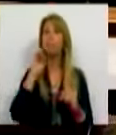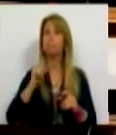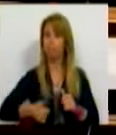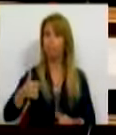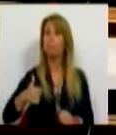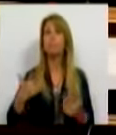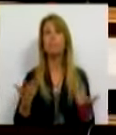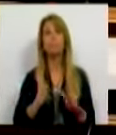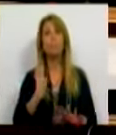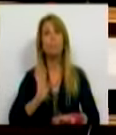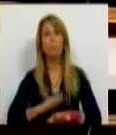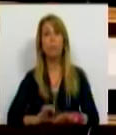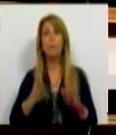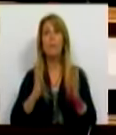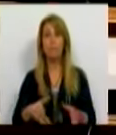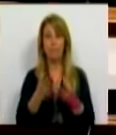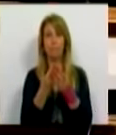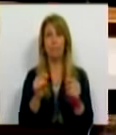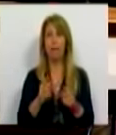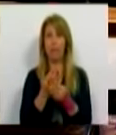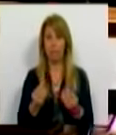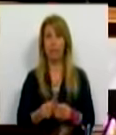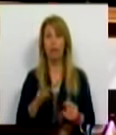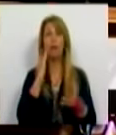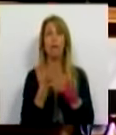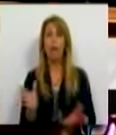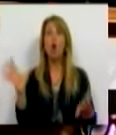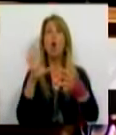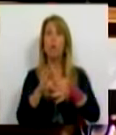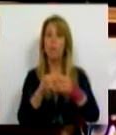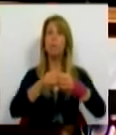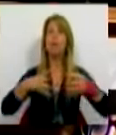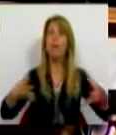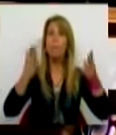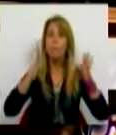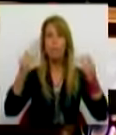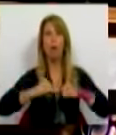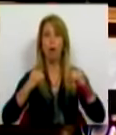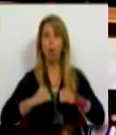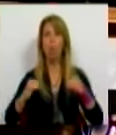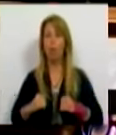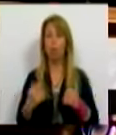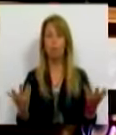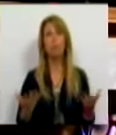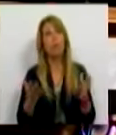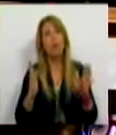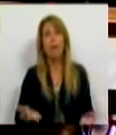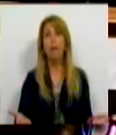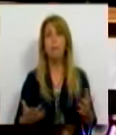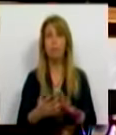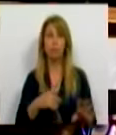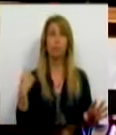precisamos, nesta matéria, de construir convergências alargadas. Mas para isso é preciso eliminar os nossos debates